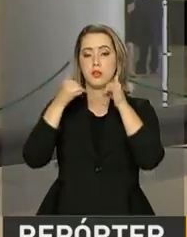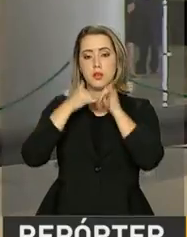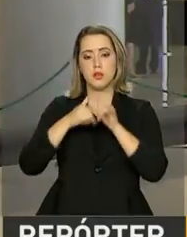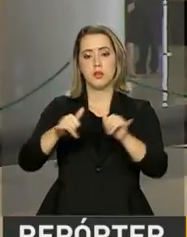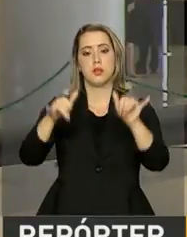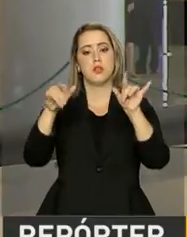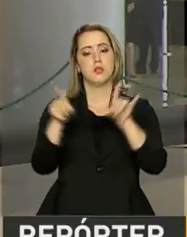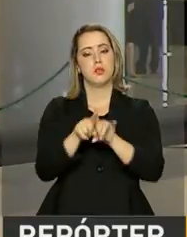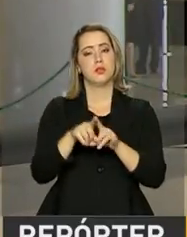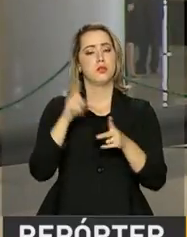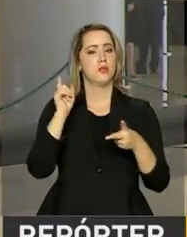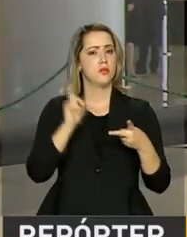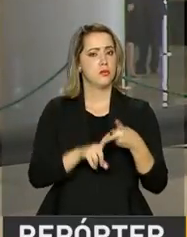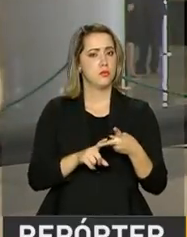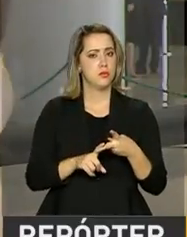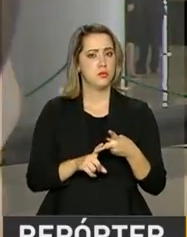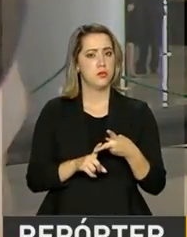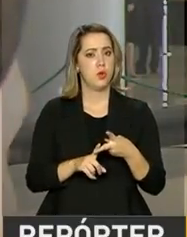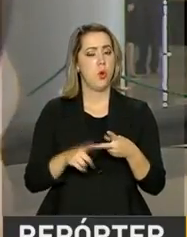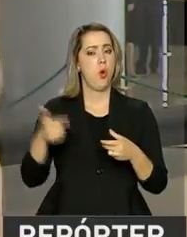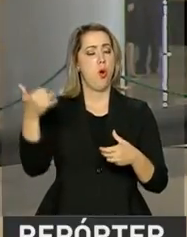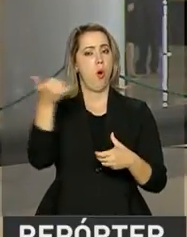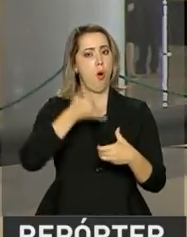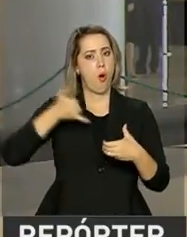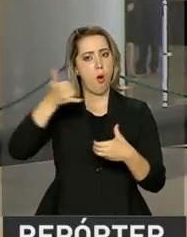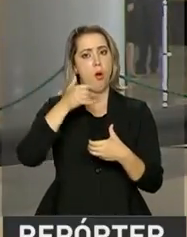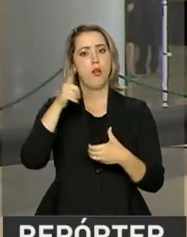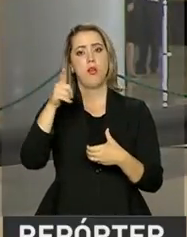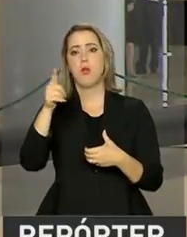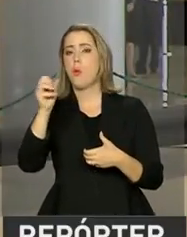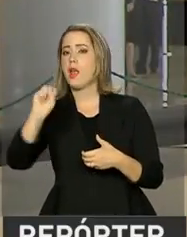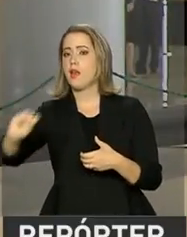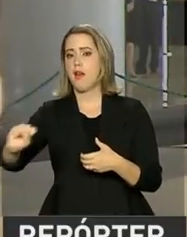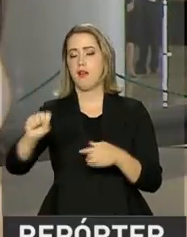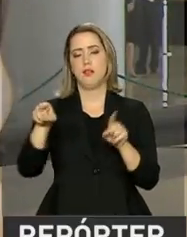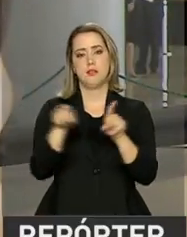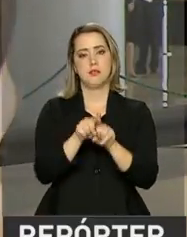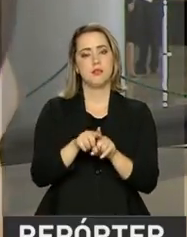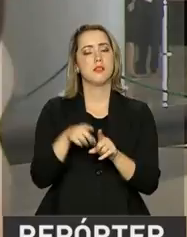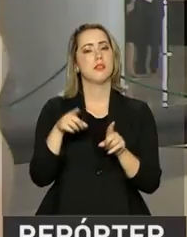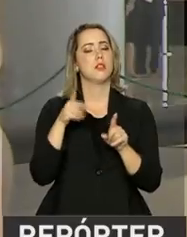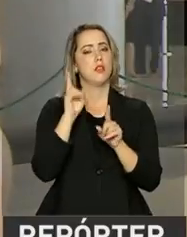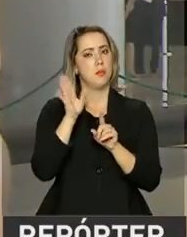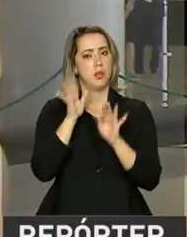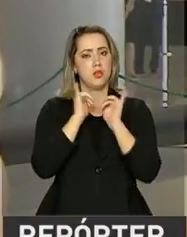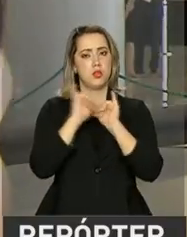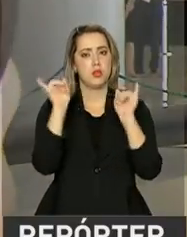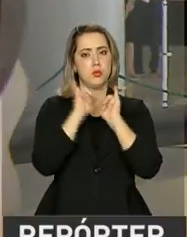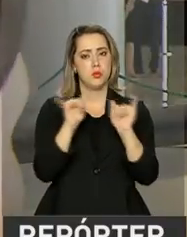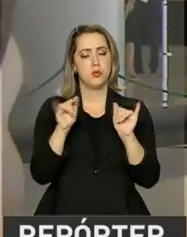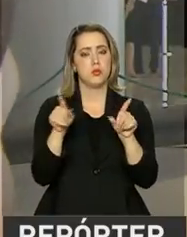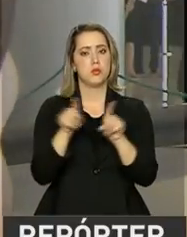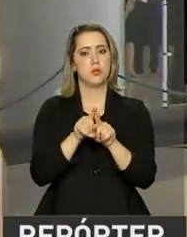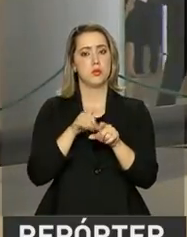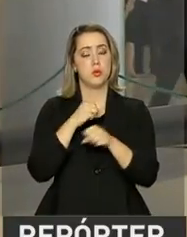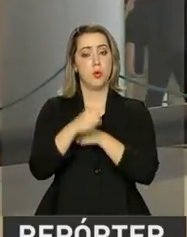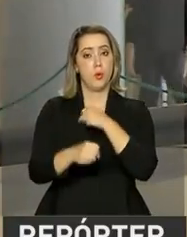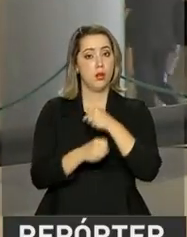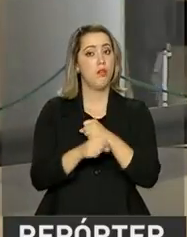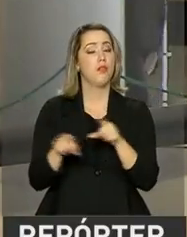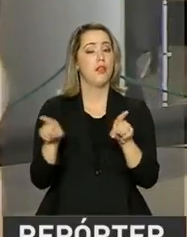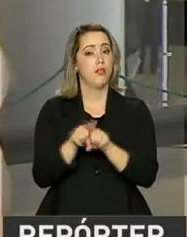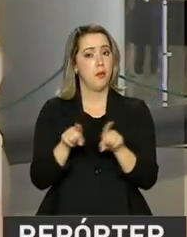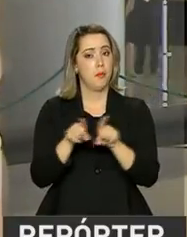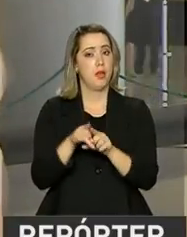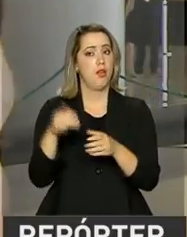eletrobrás nós temos os leilões de óleo e gás no segundo semestre já também anunciamos as rodadas de óleo e gás para o ano de 18 e